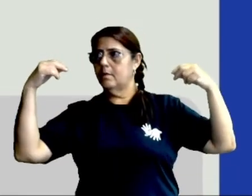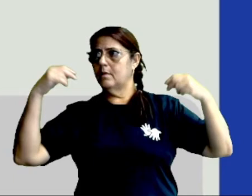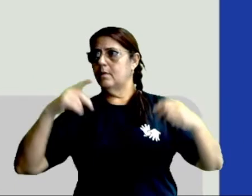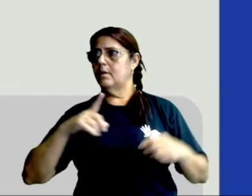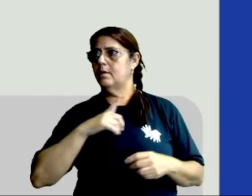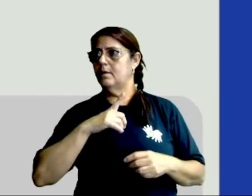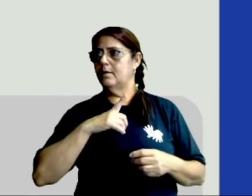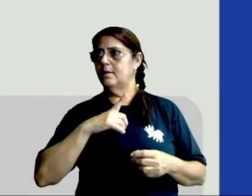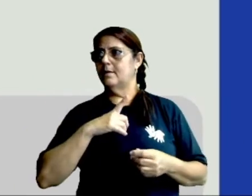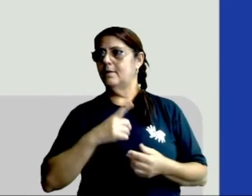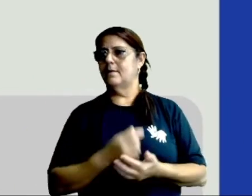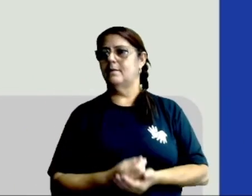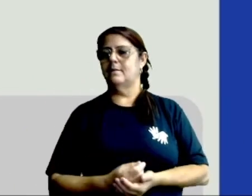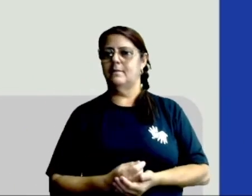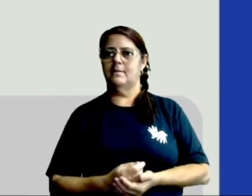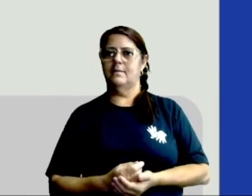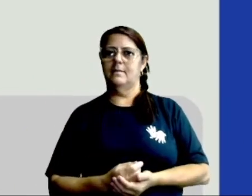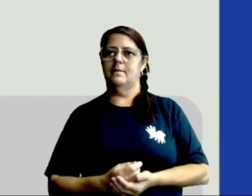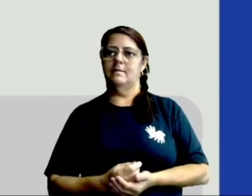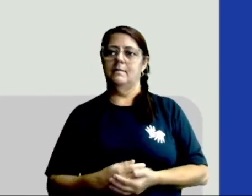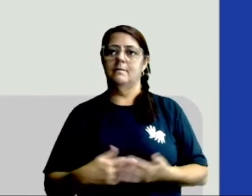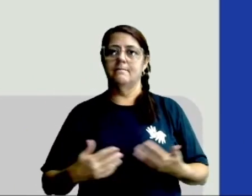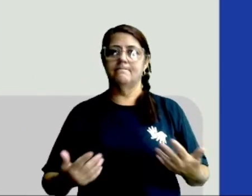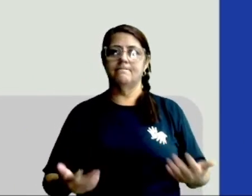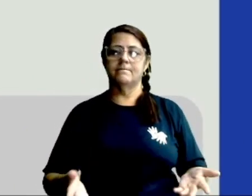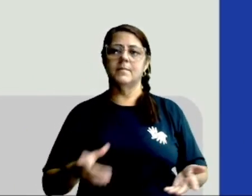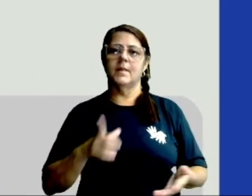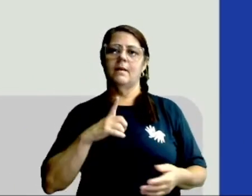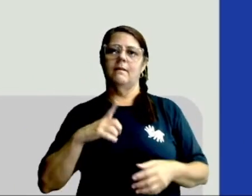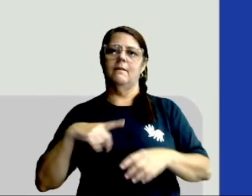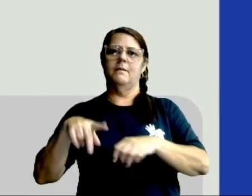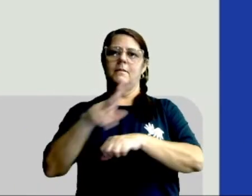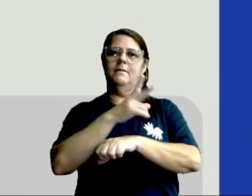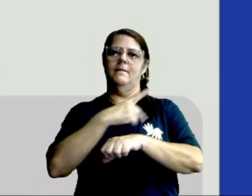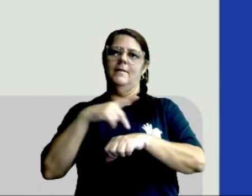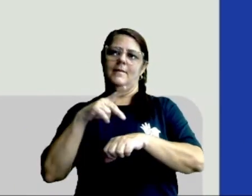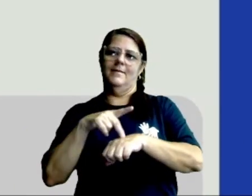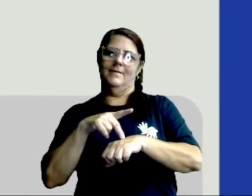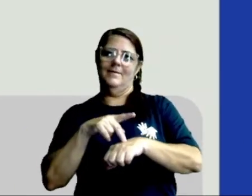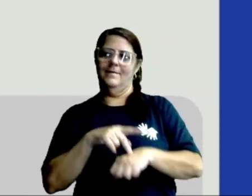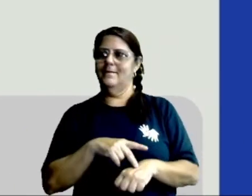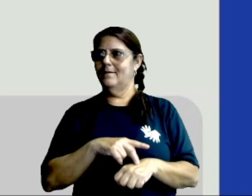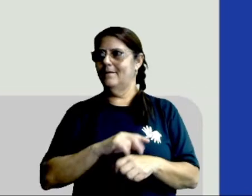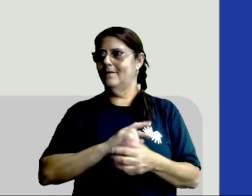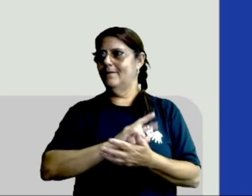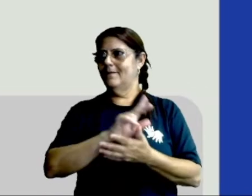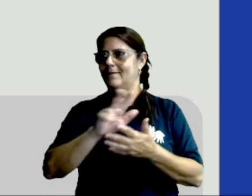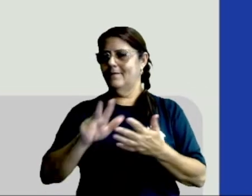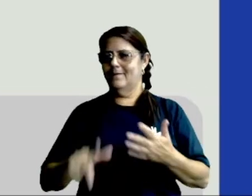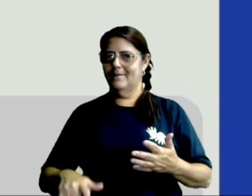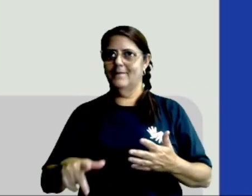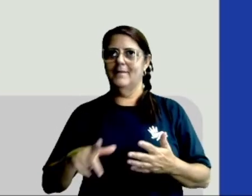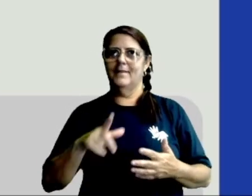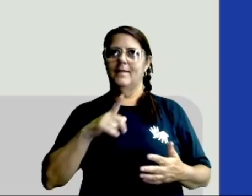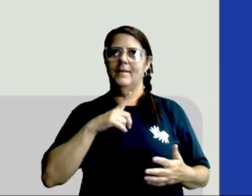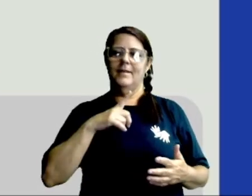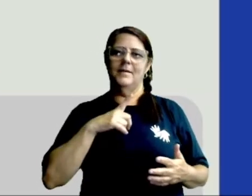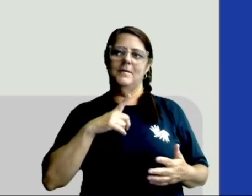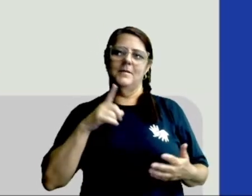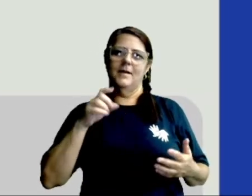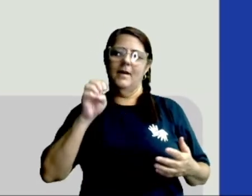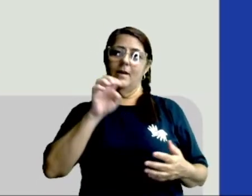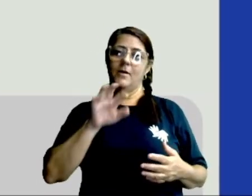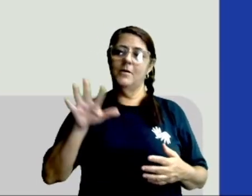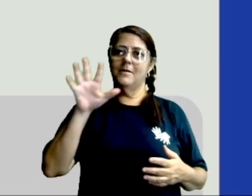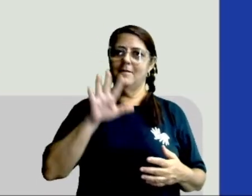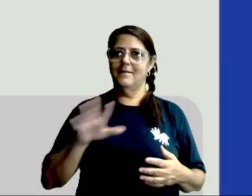verde listrado. Então, tem os países que não pertencem à União Europeia, conhecido também como outra Europa, que nós vamos